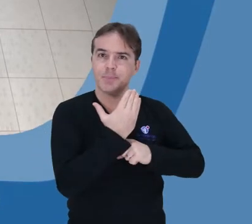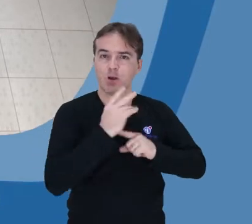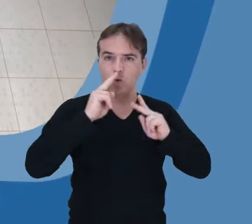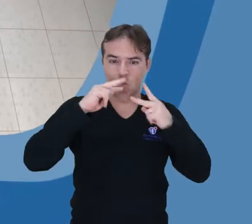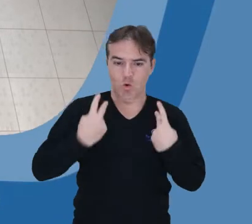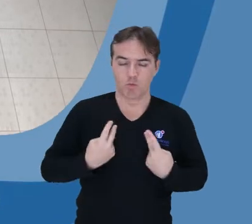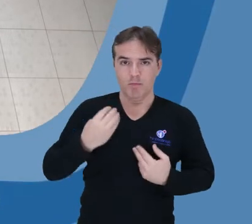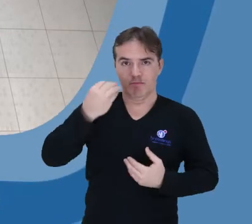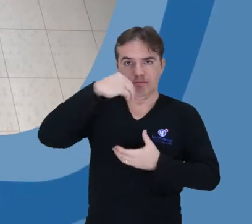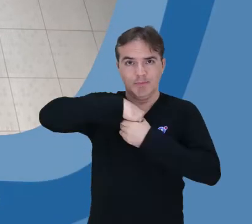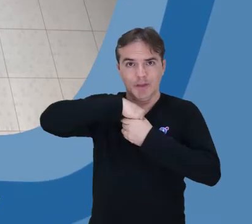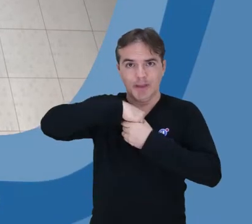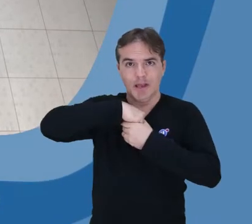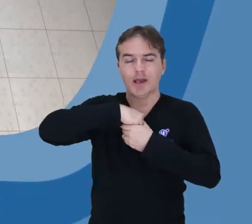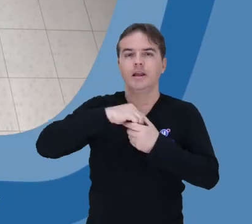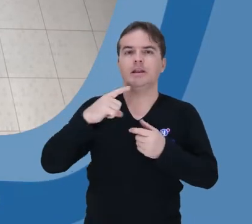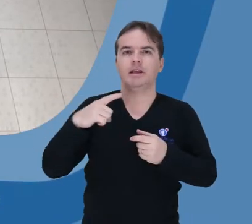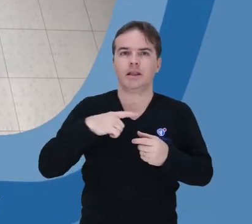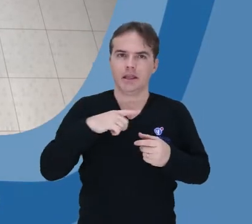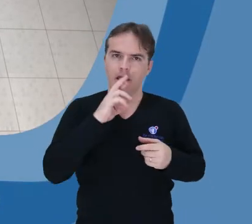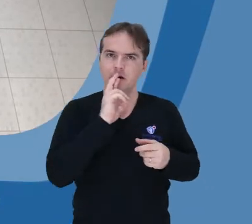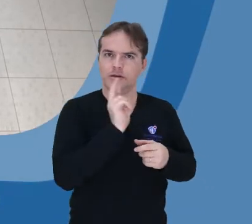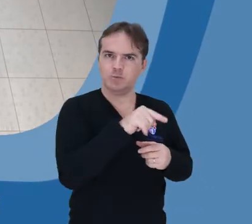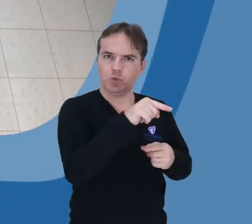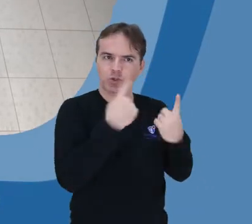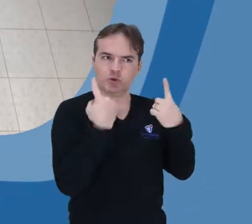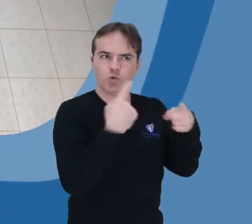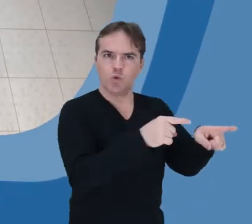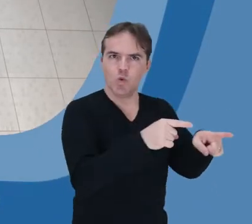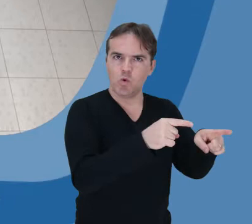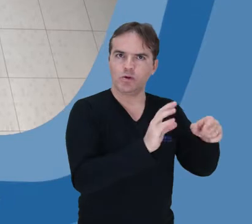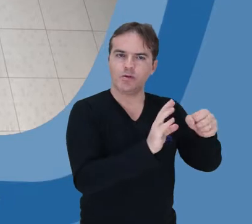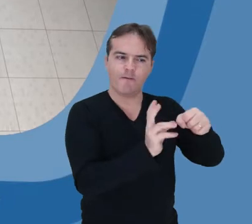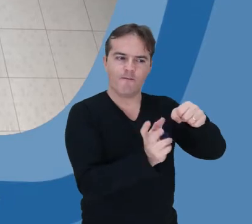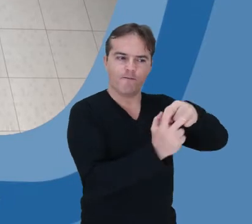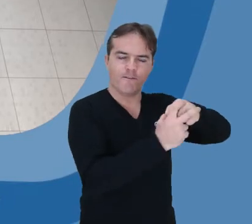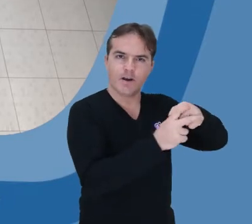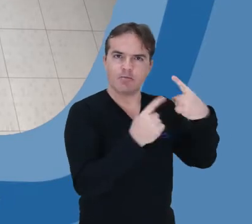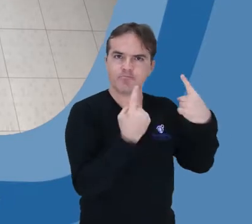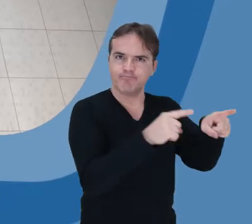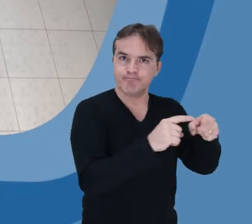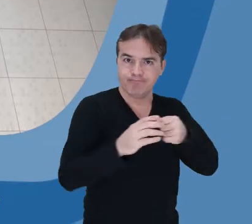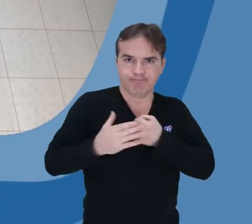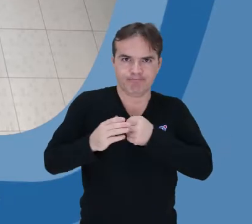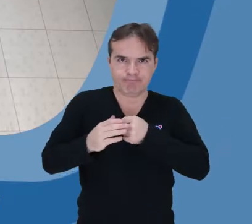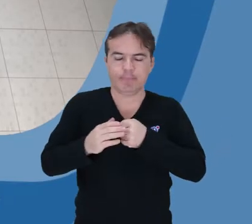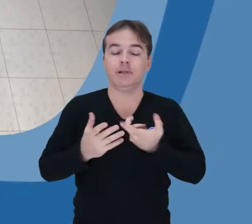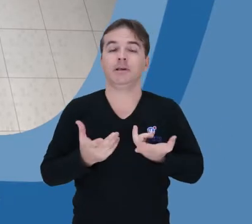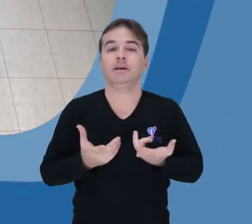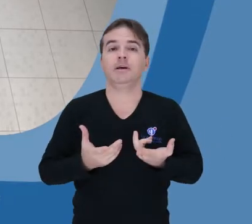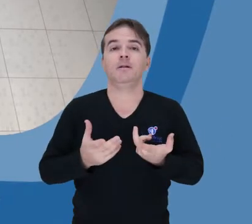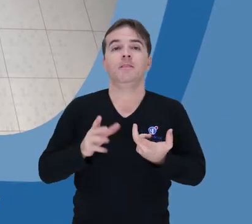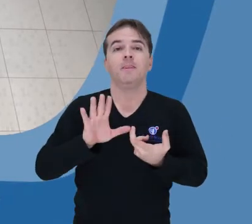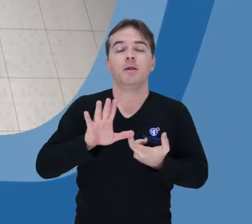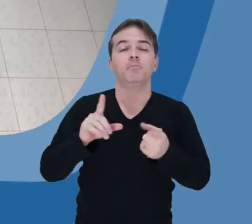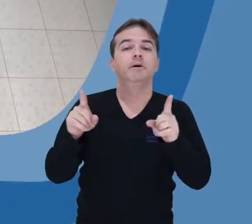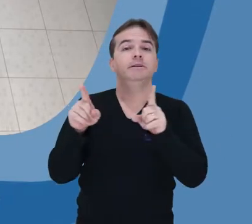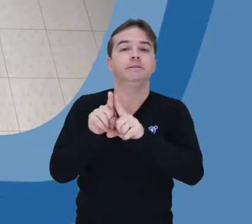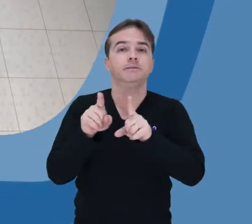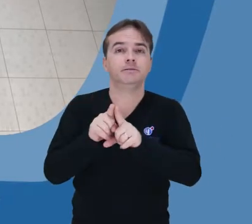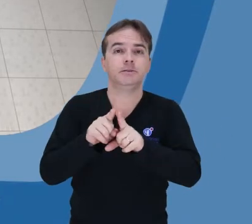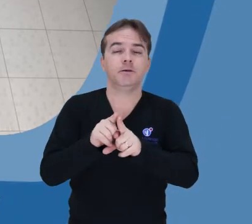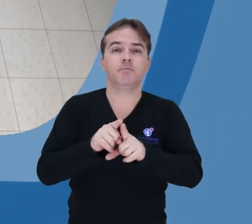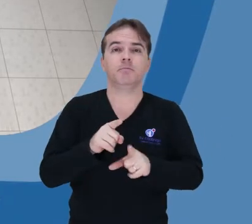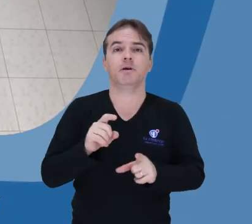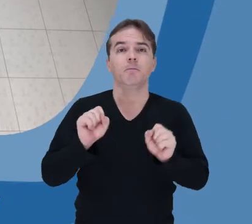organismo, como nossa resposta imune, os antígenos celulares, os anticorpos celulares produzidos na resposta imune contra o